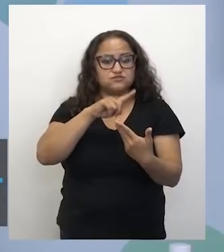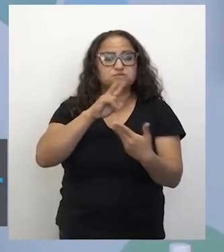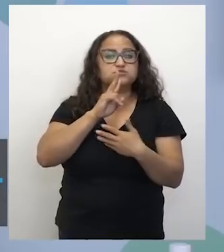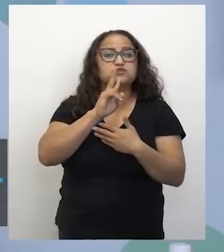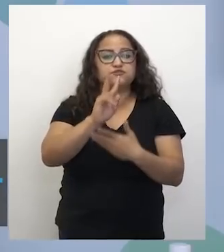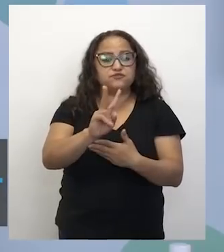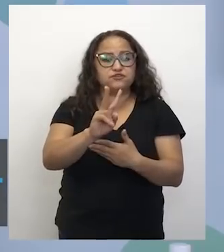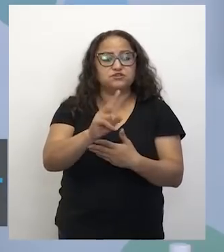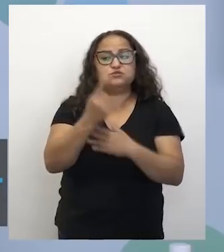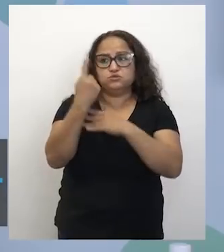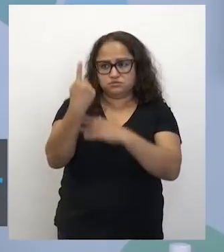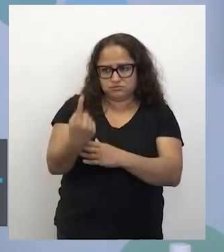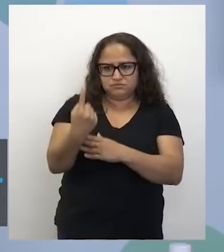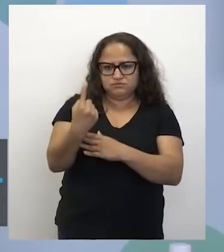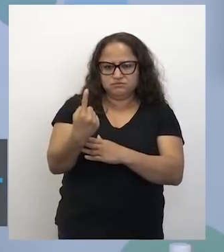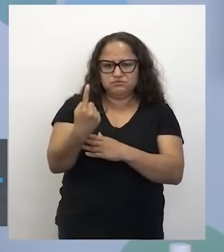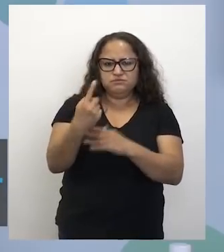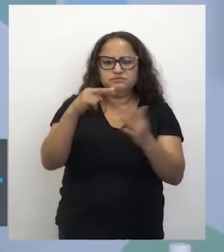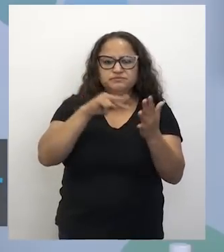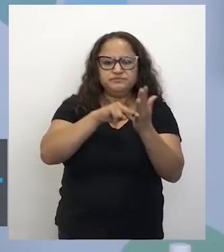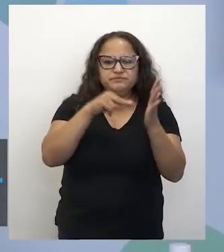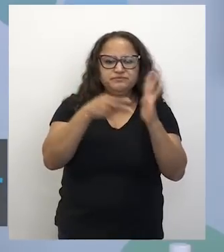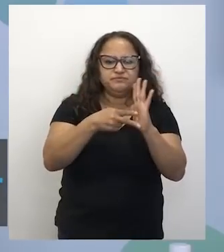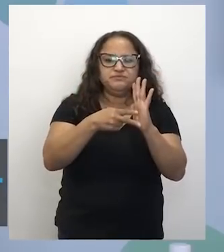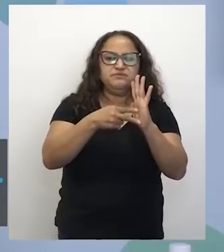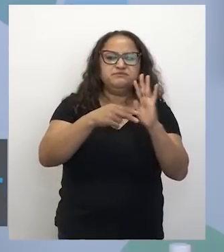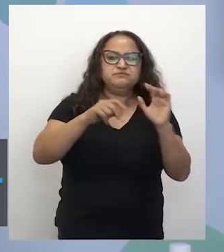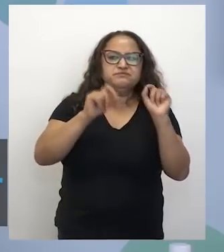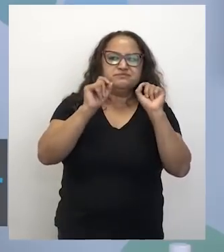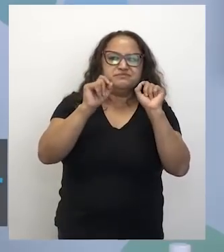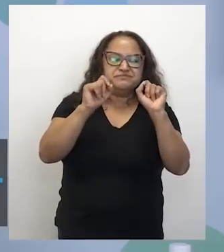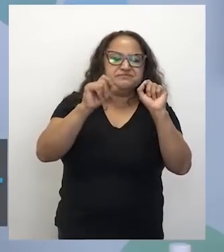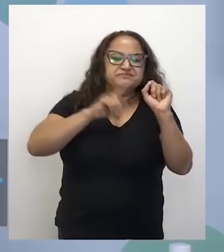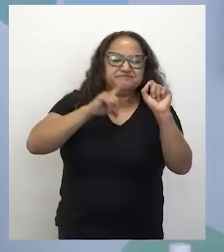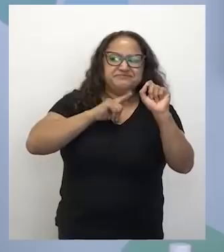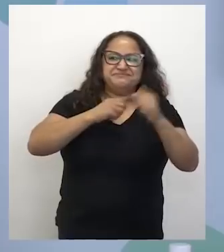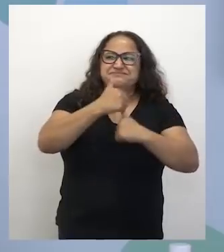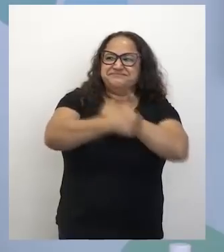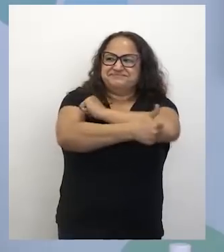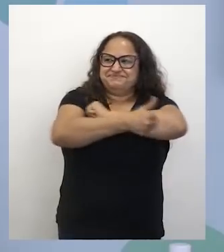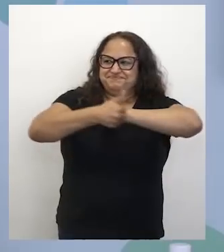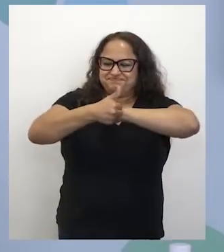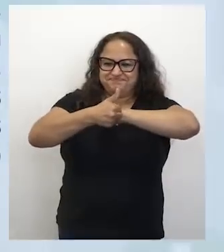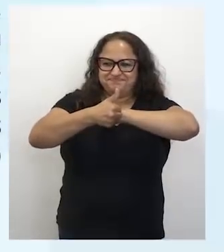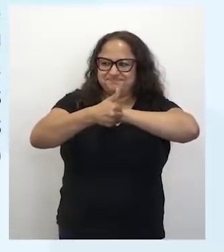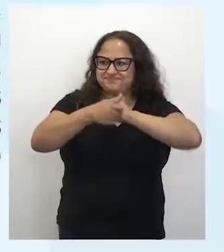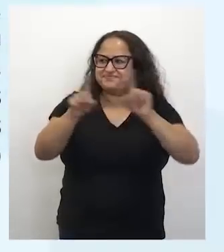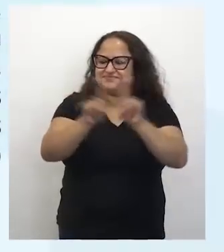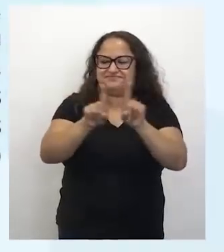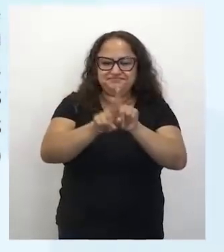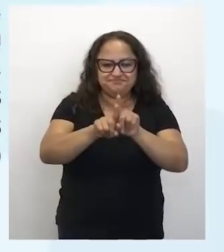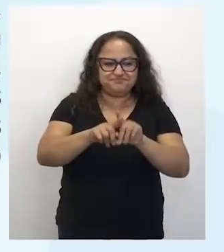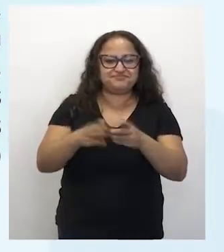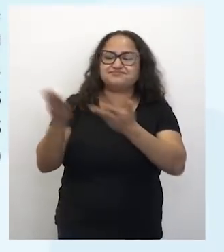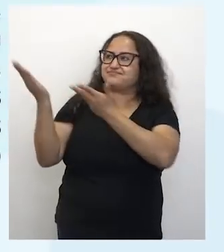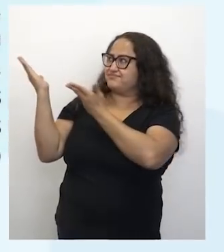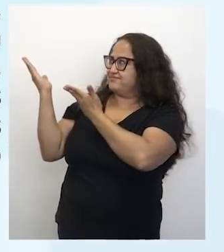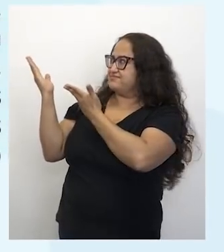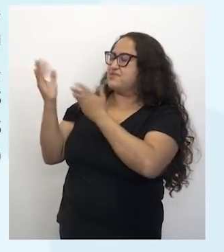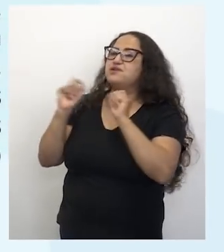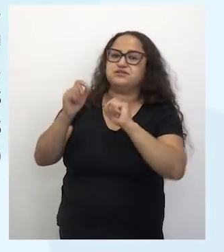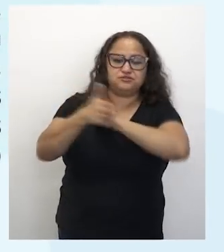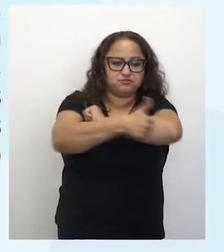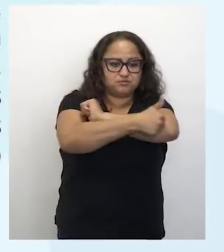definições, na verdade uma definição, tanto de moral quanto de ética. Então vou pedir para colocar aí na tela para vocês. Então diz lá,